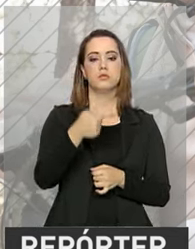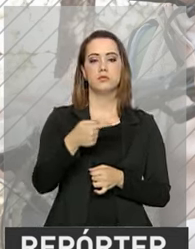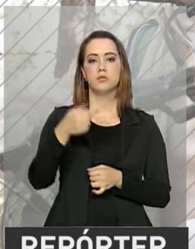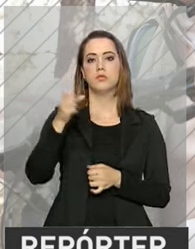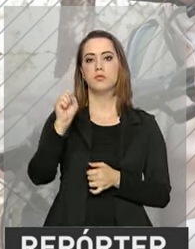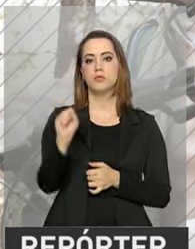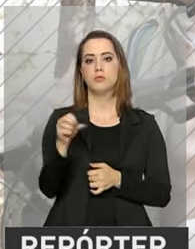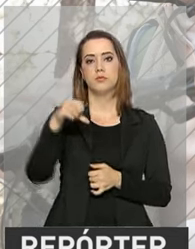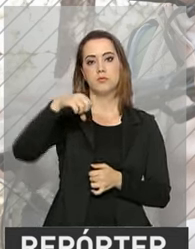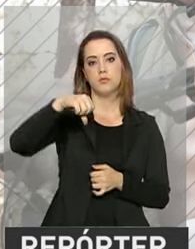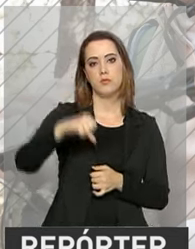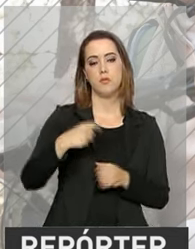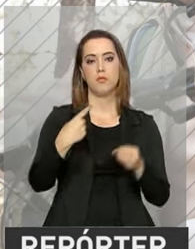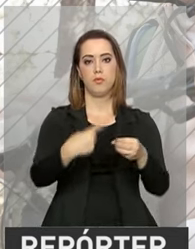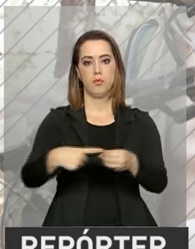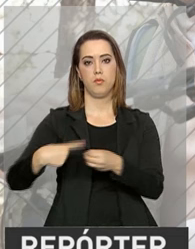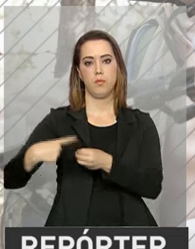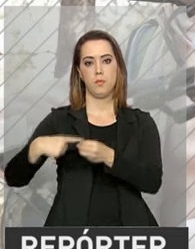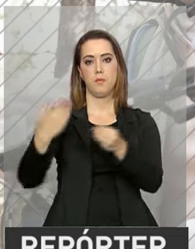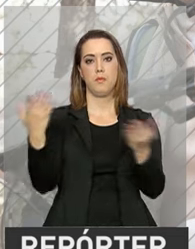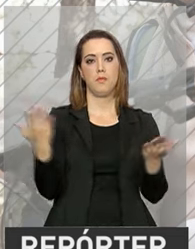2.789 municípios, com mais de